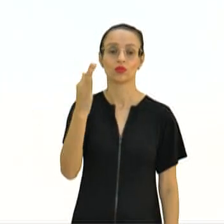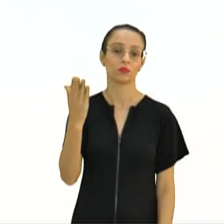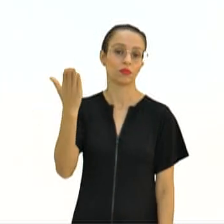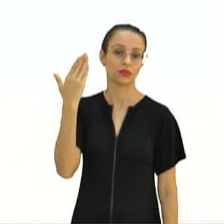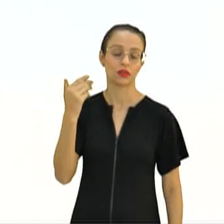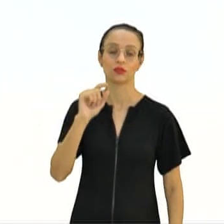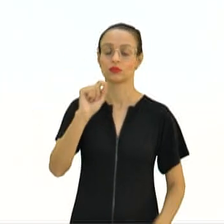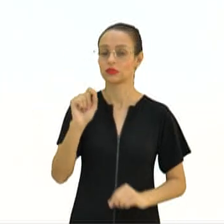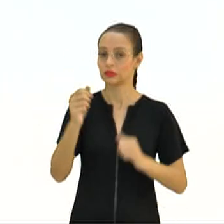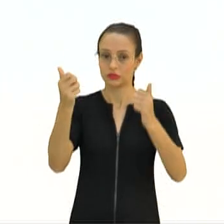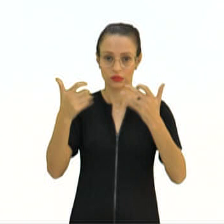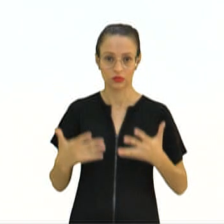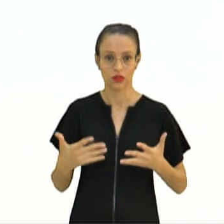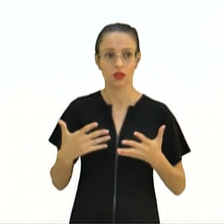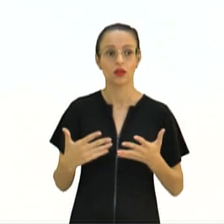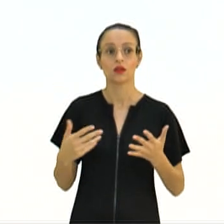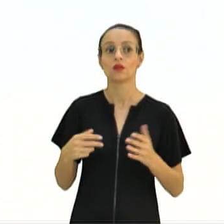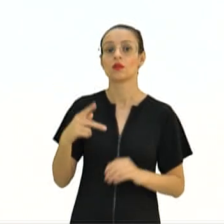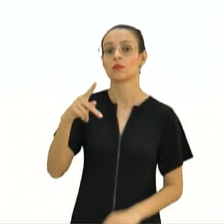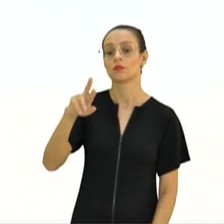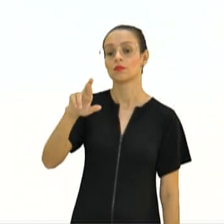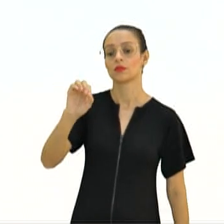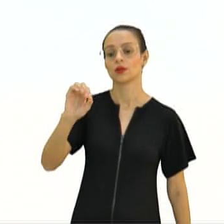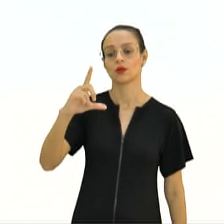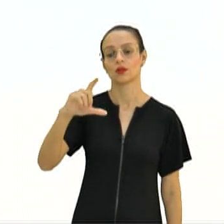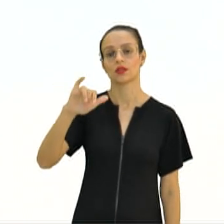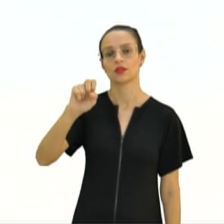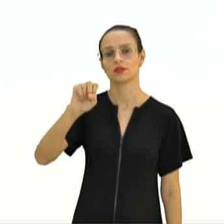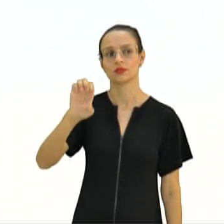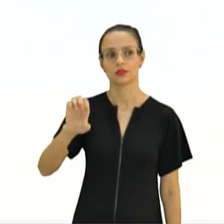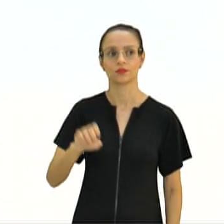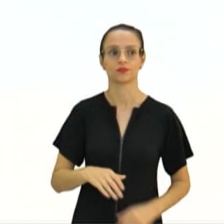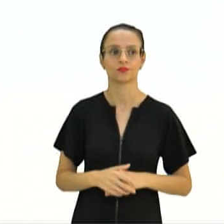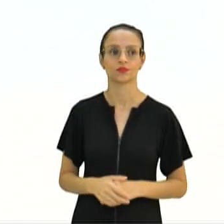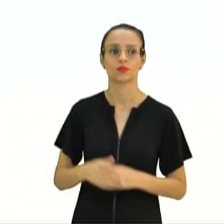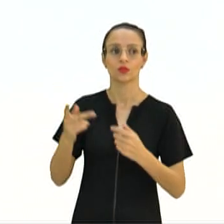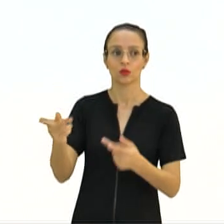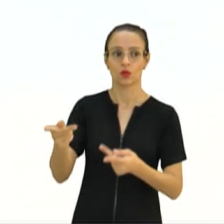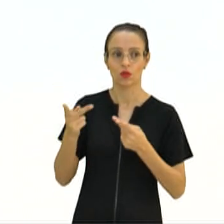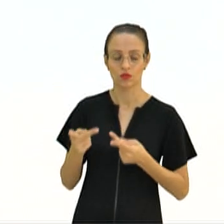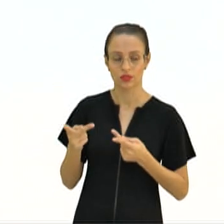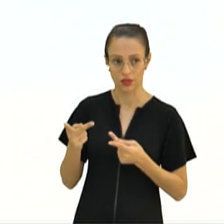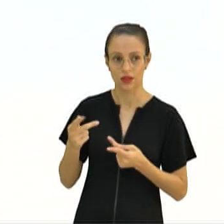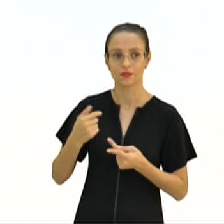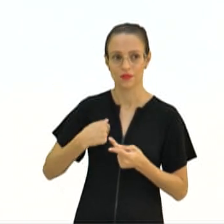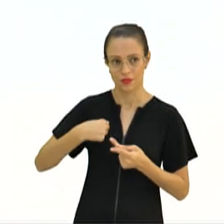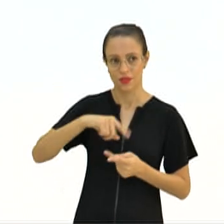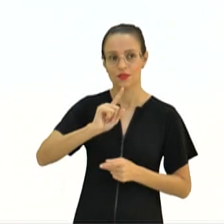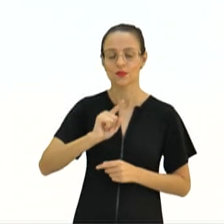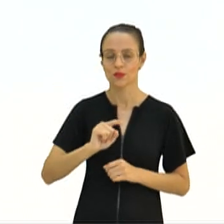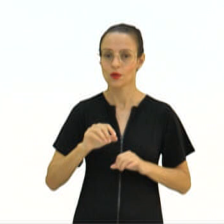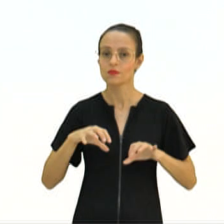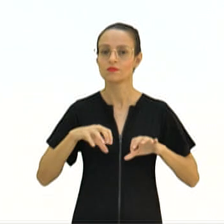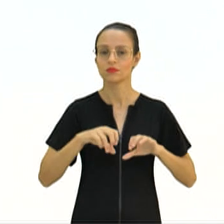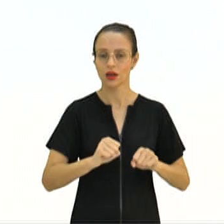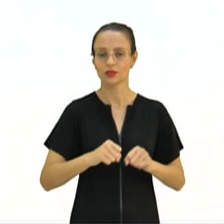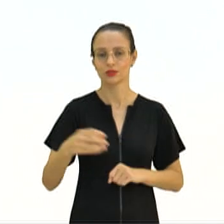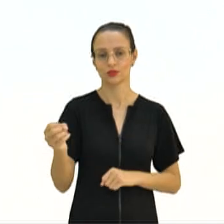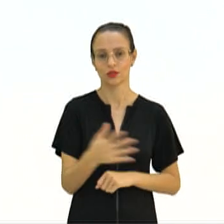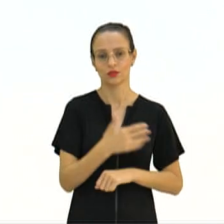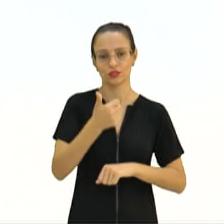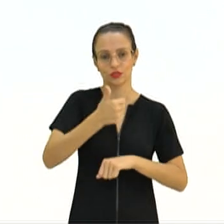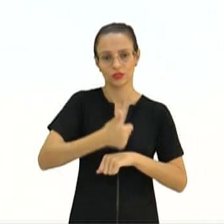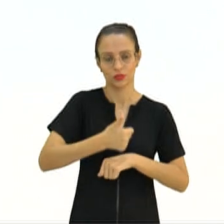desde que não se justifique a próclise. Convidar-me-ão para a cerimônia de posse da nova diretoria.